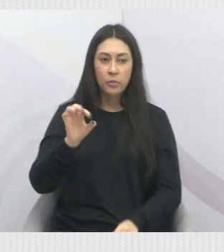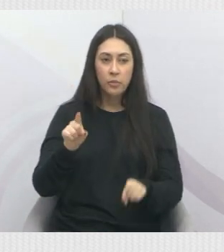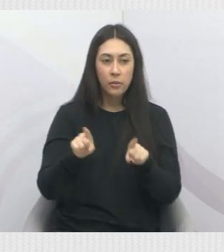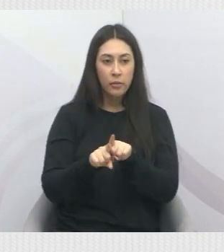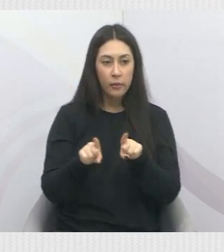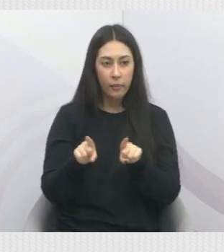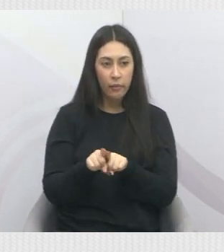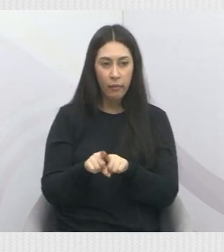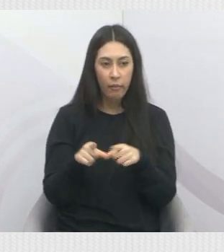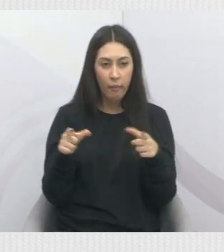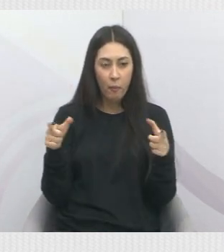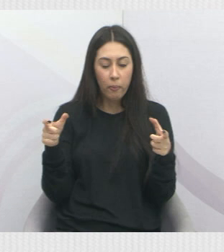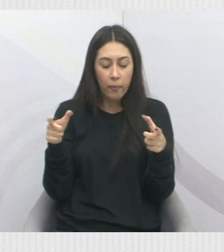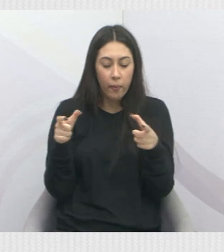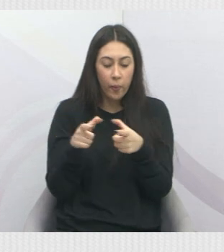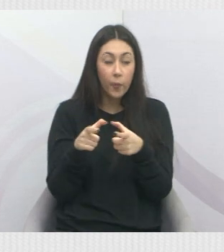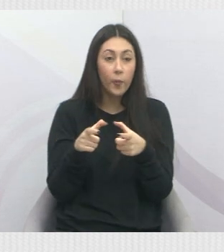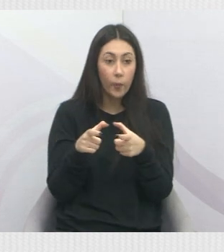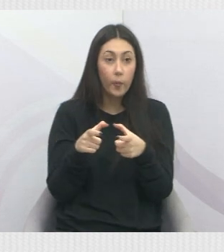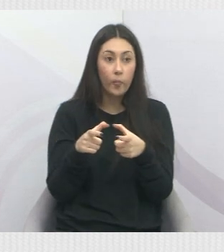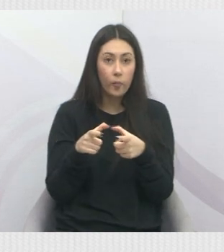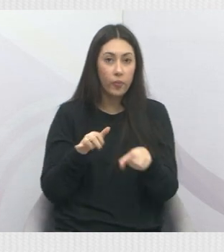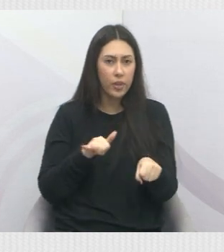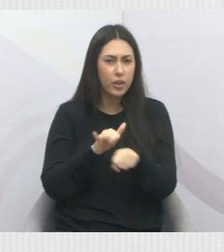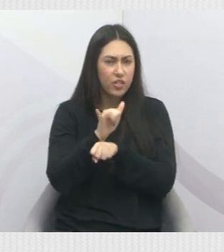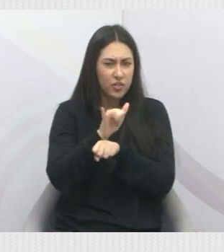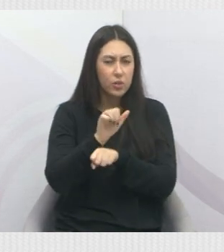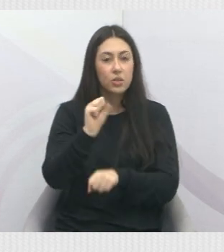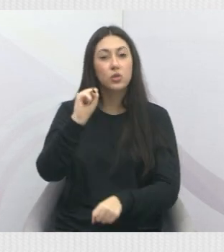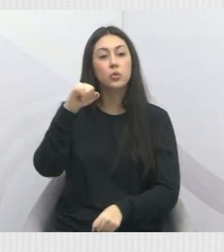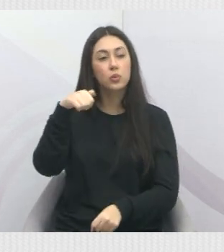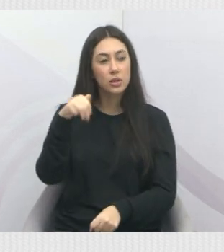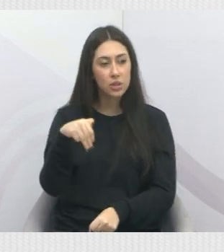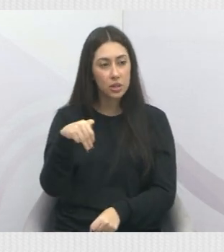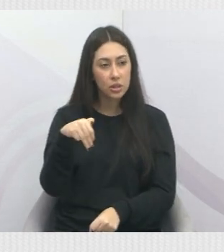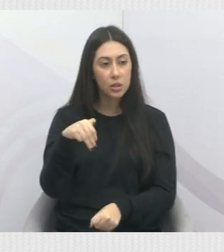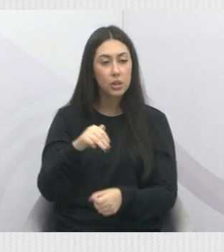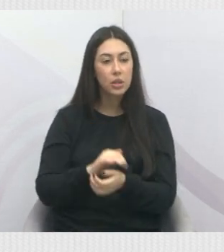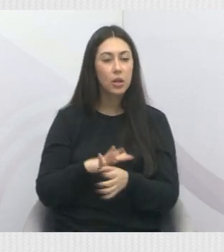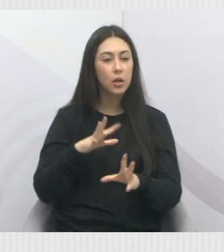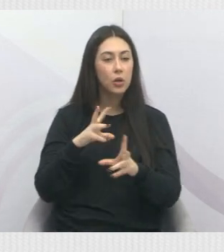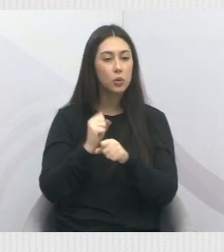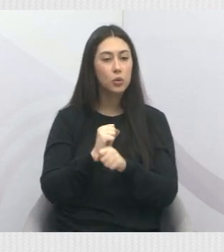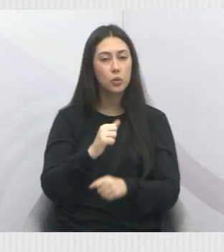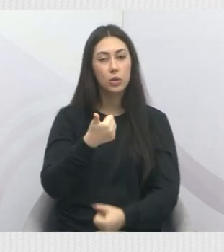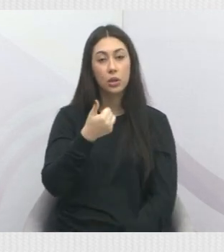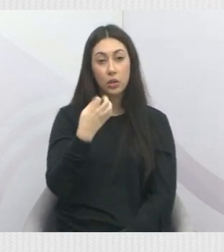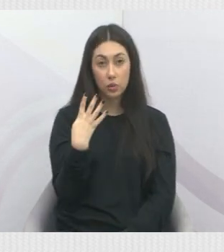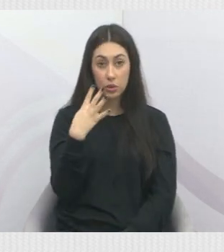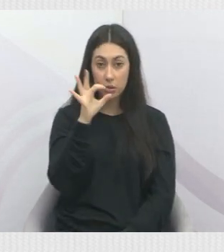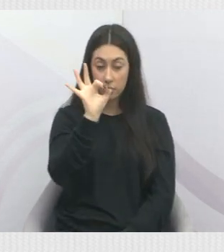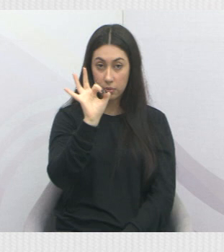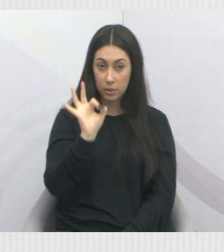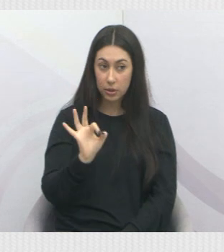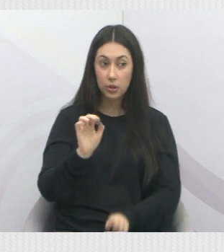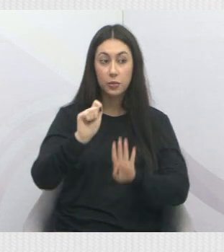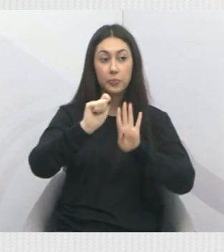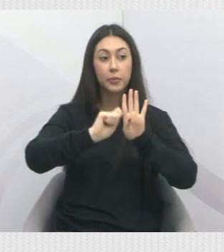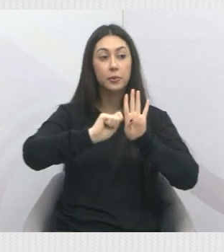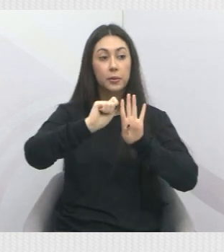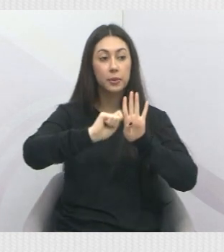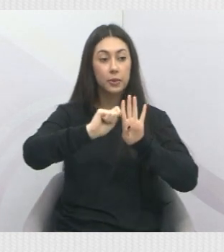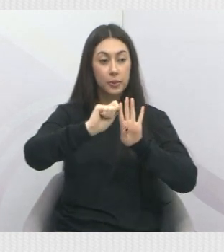tivemos uma redução significante no absenteísmo do SIM, totalizando 14% no primeiro quadrimestre